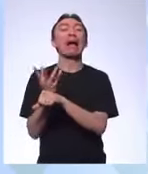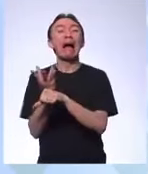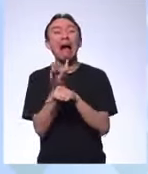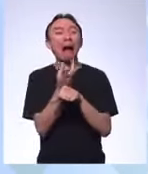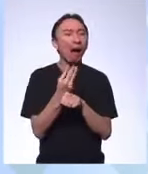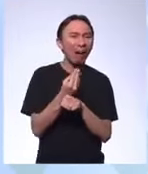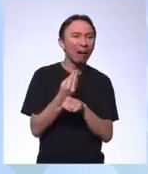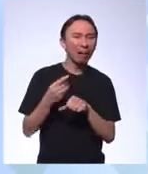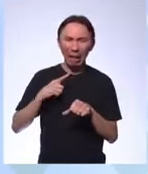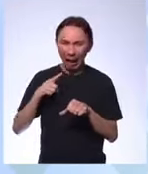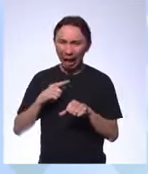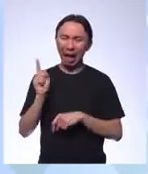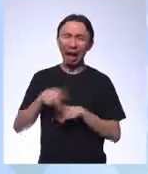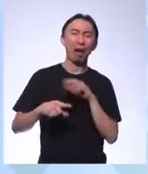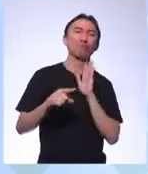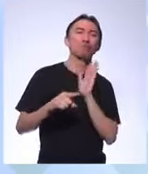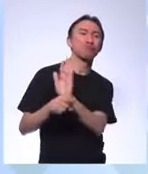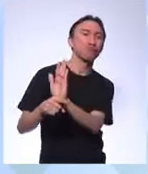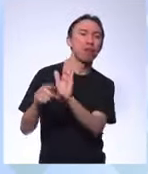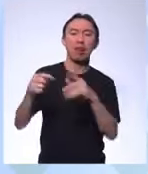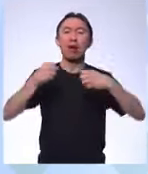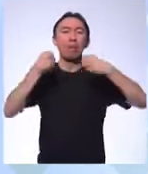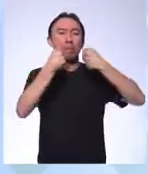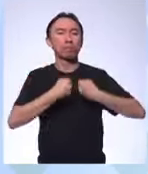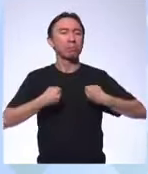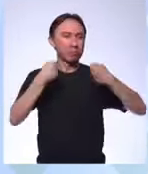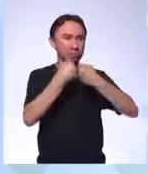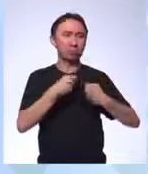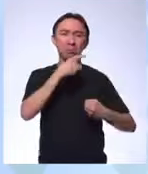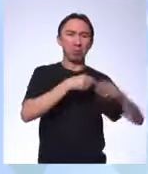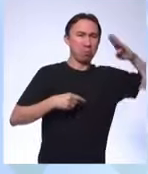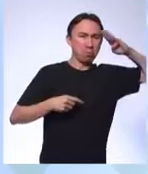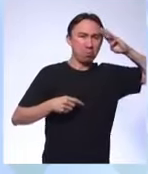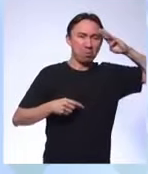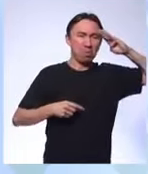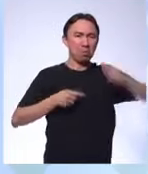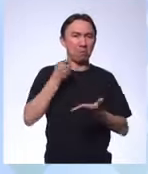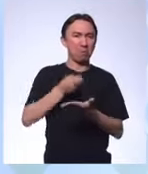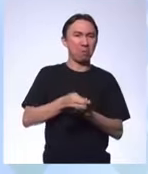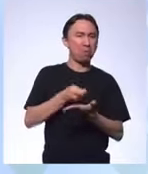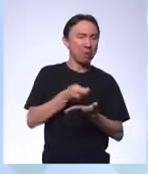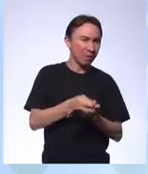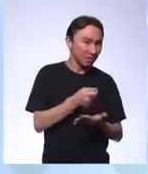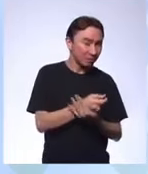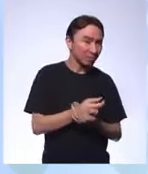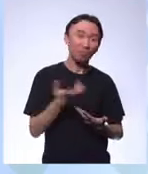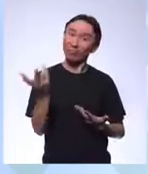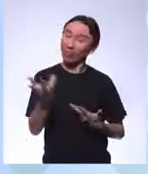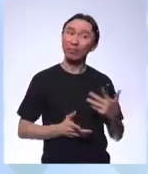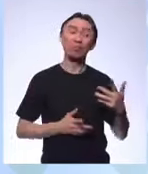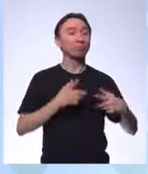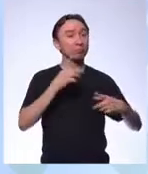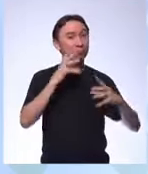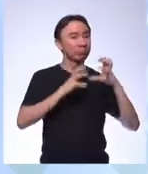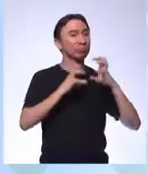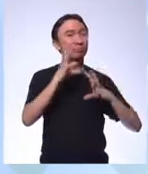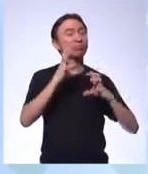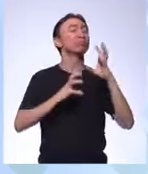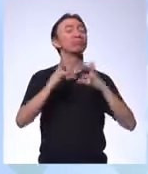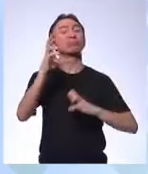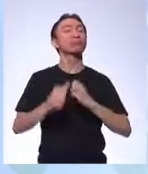não a serviço da resistência ao regime militar, né? Era uma discussão muito forte na época, e reforçando